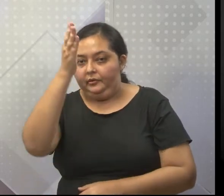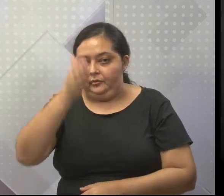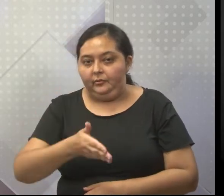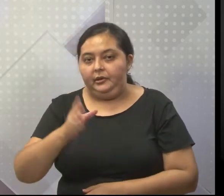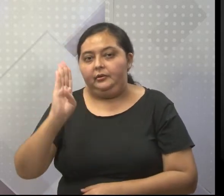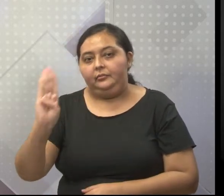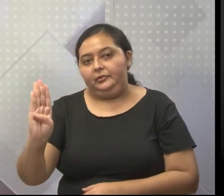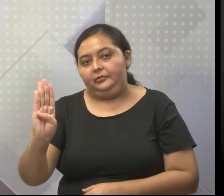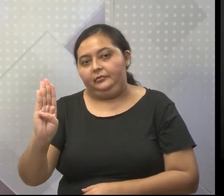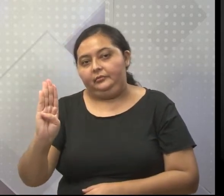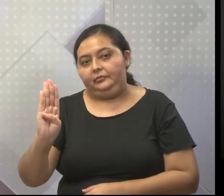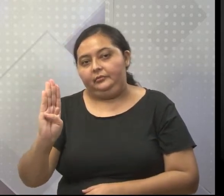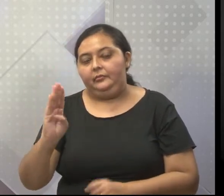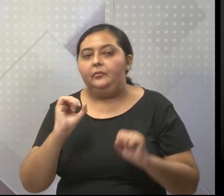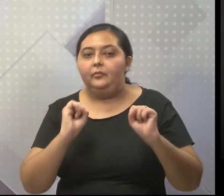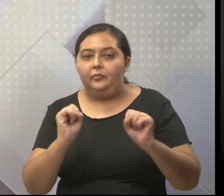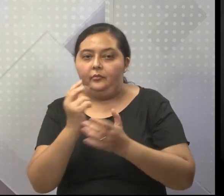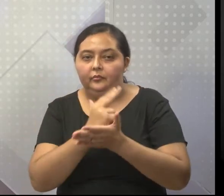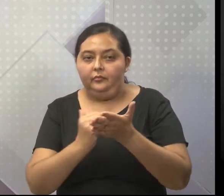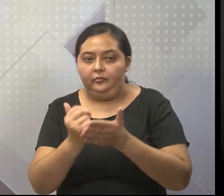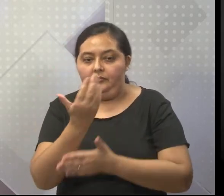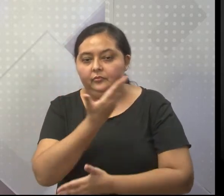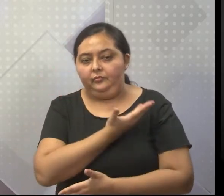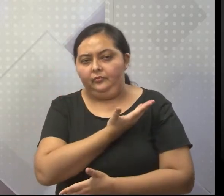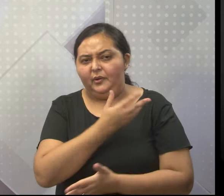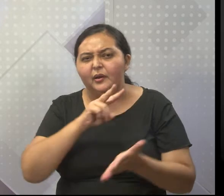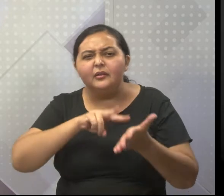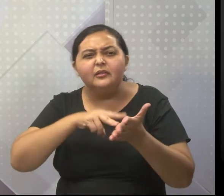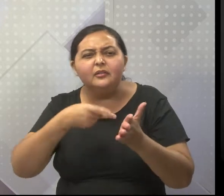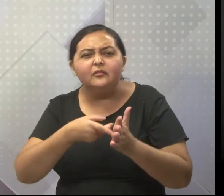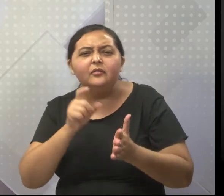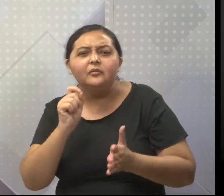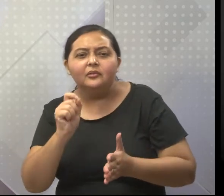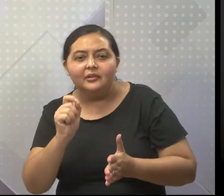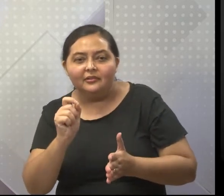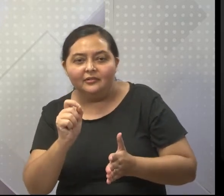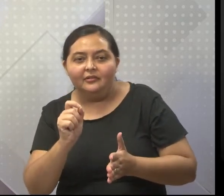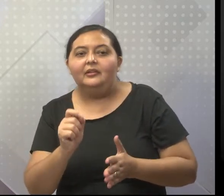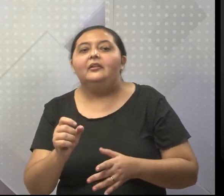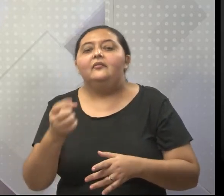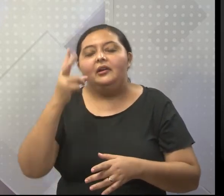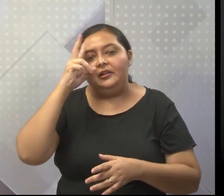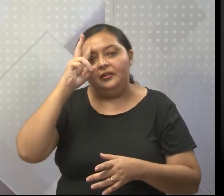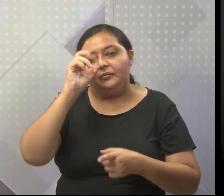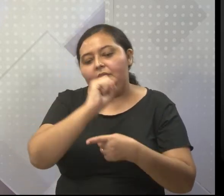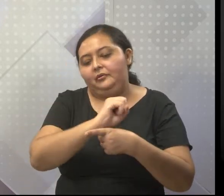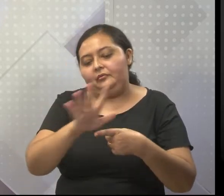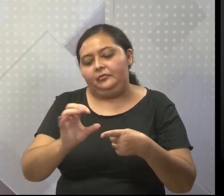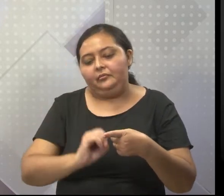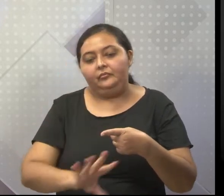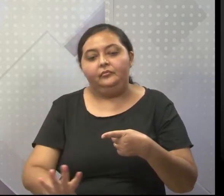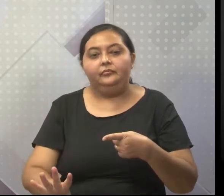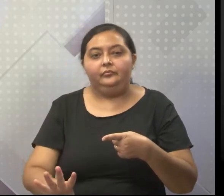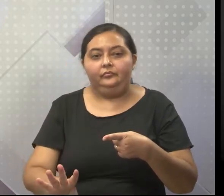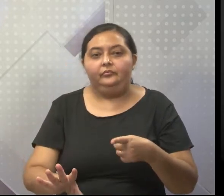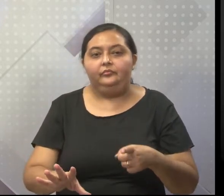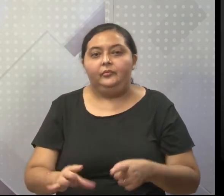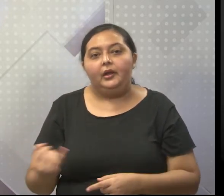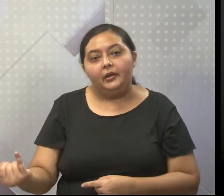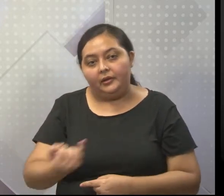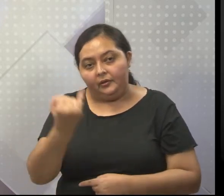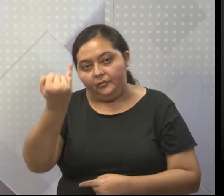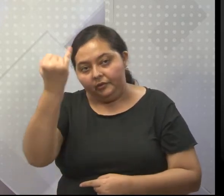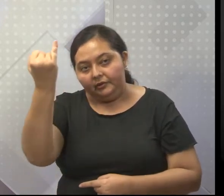meus alunos até comentam: professor, o que significa isso daqui? Aí a gente vai relembrando que sempre é uma fração. E o que é importante saber os